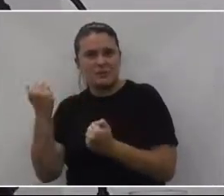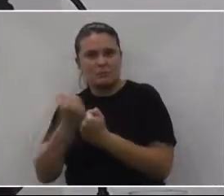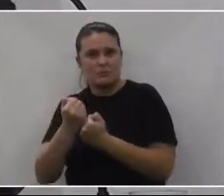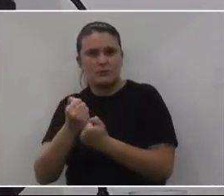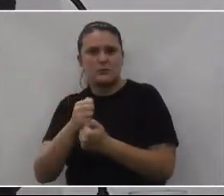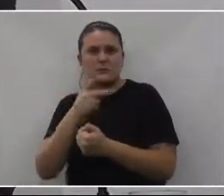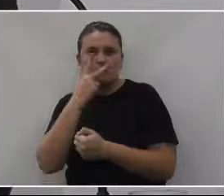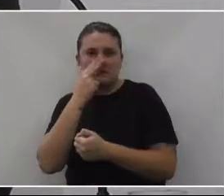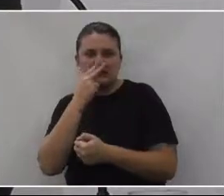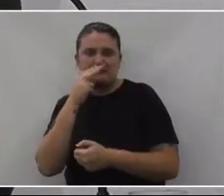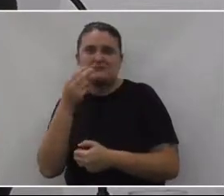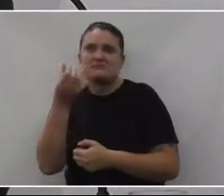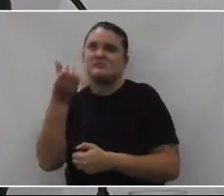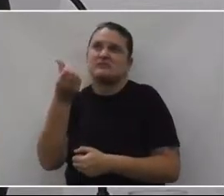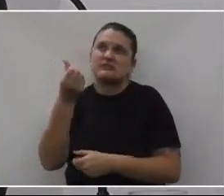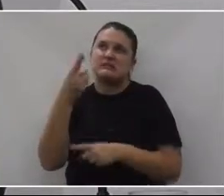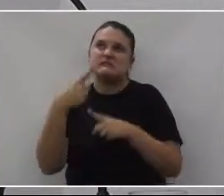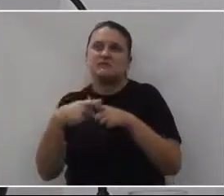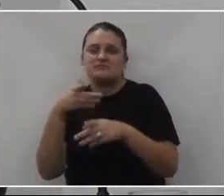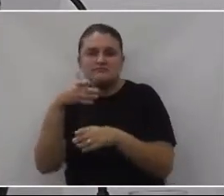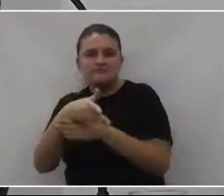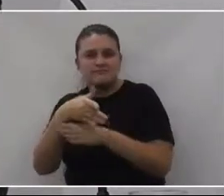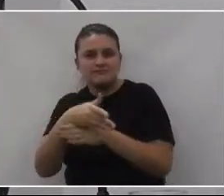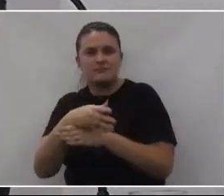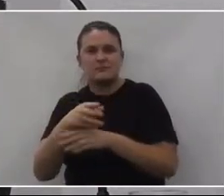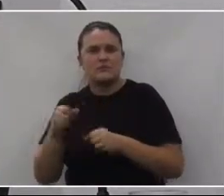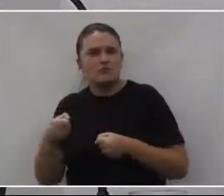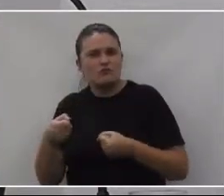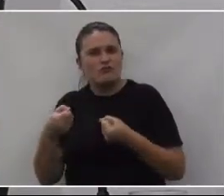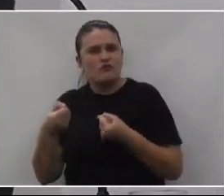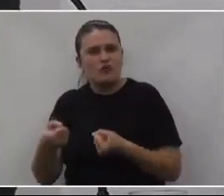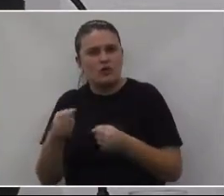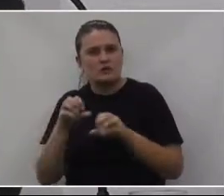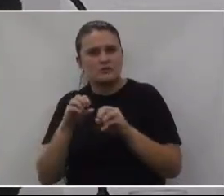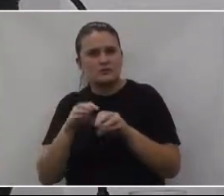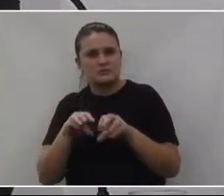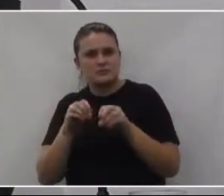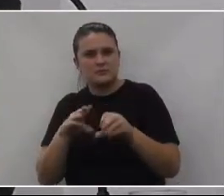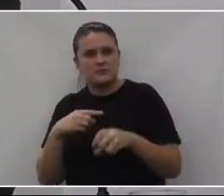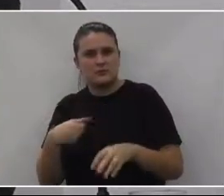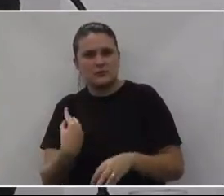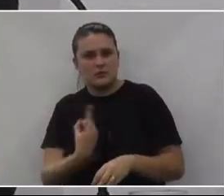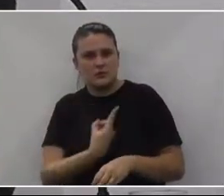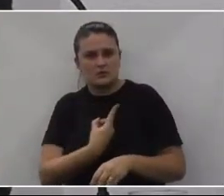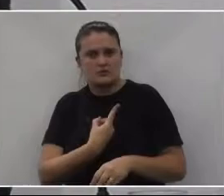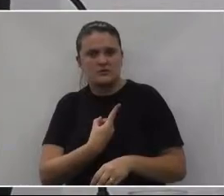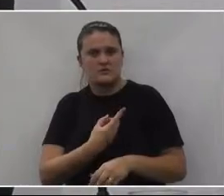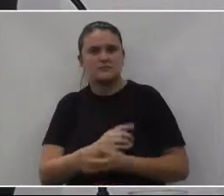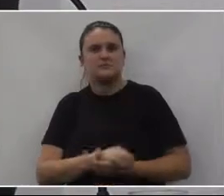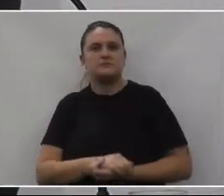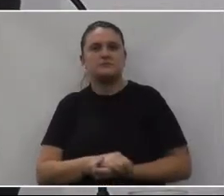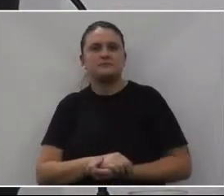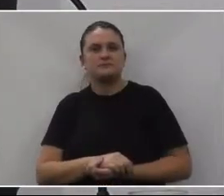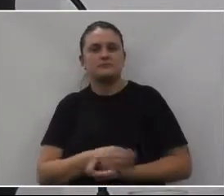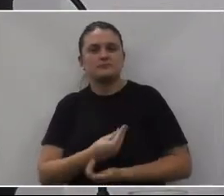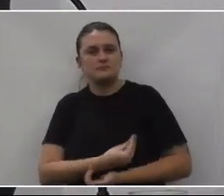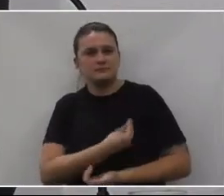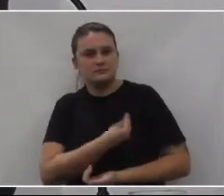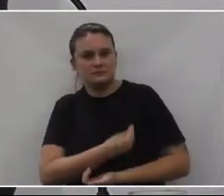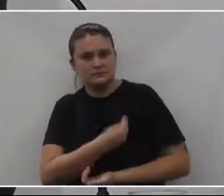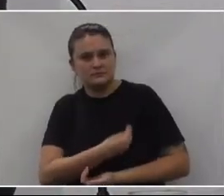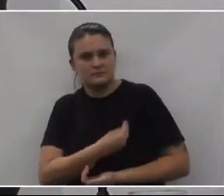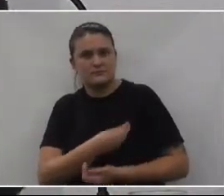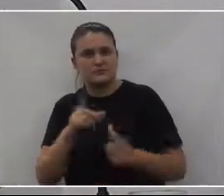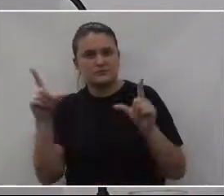meia dúzia de momentos muito fortes na educação nossa, regional, esteve presente o combate à